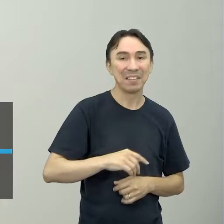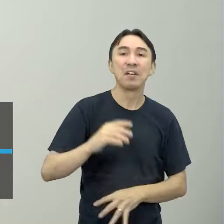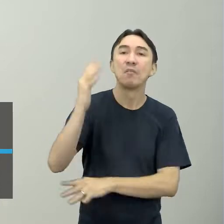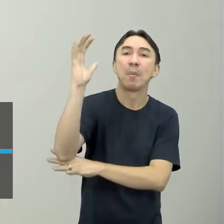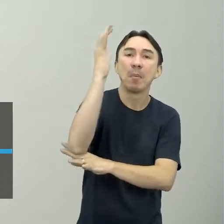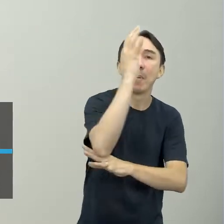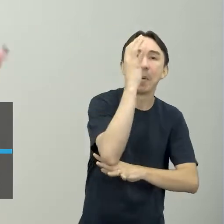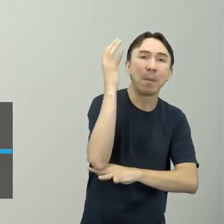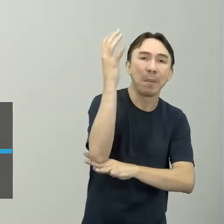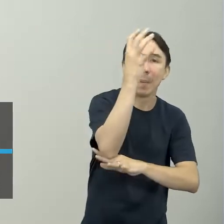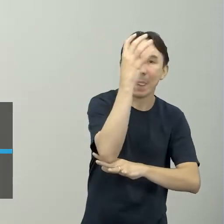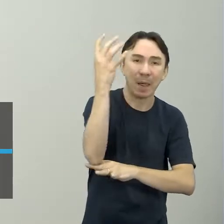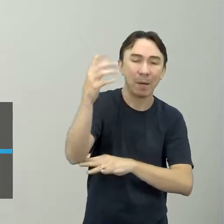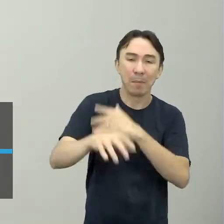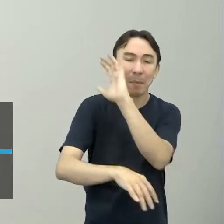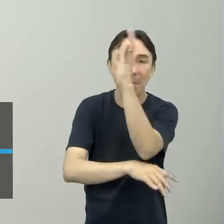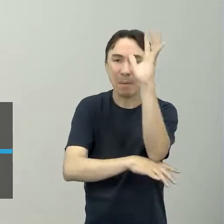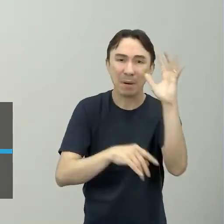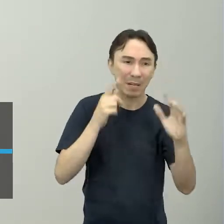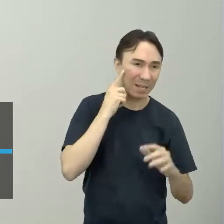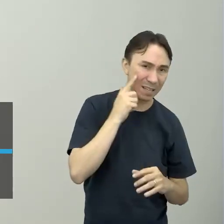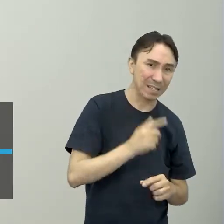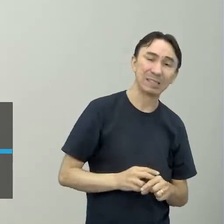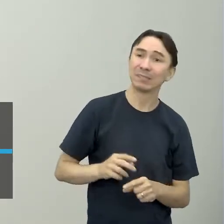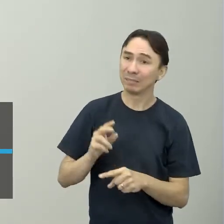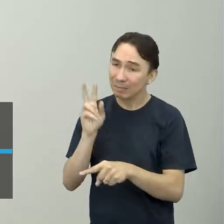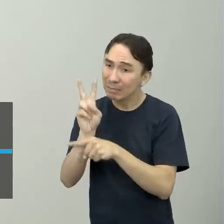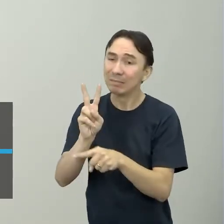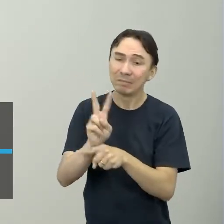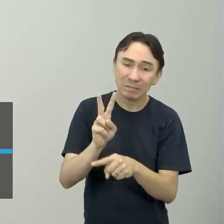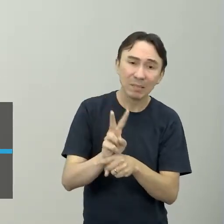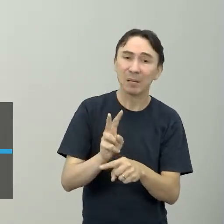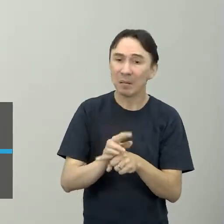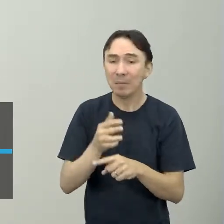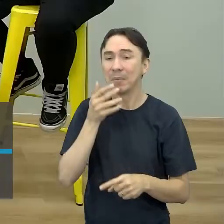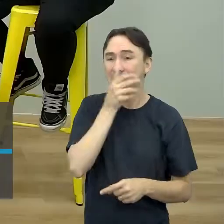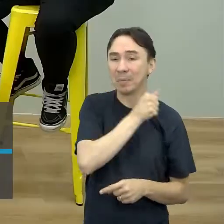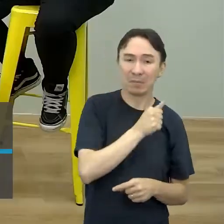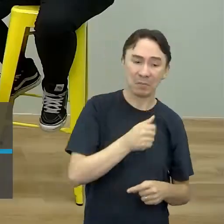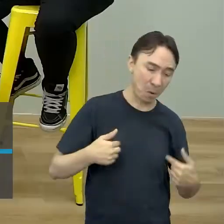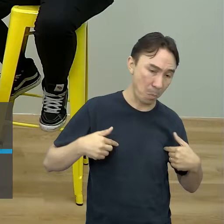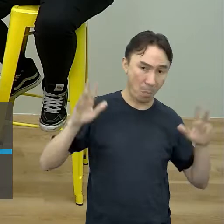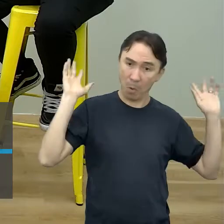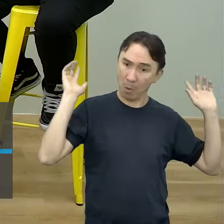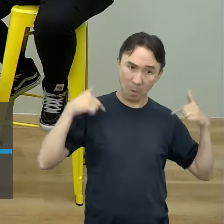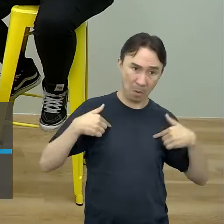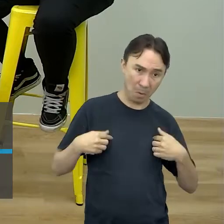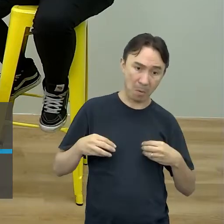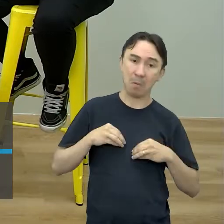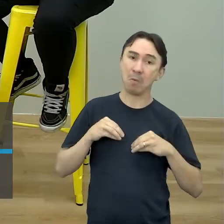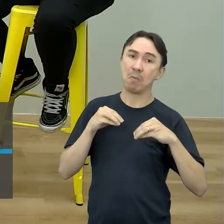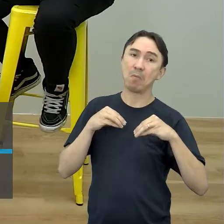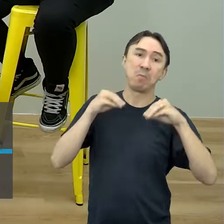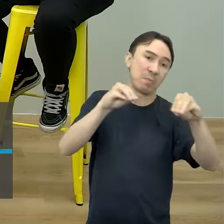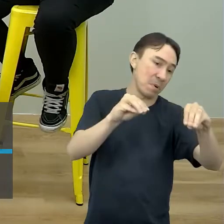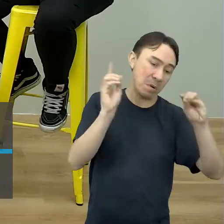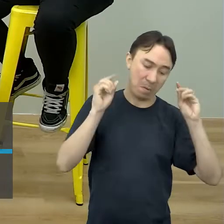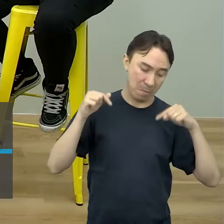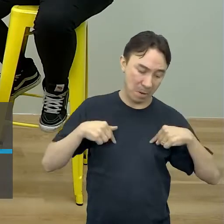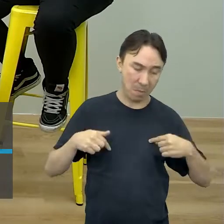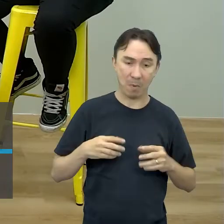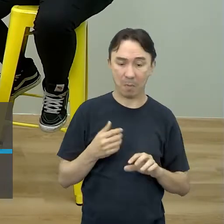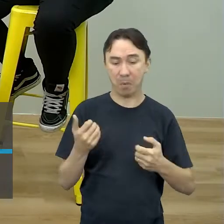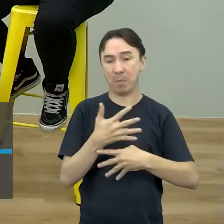impacto sobre você. E durante, né, eu acho que esses últimos anos a gente pode ver muito como esses impactos, mesmo de lugares que podem